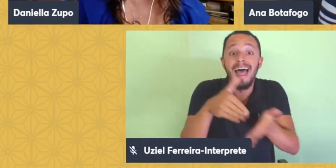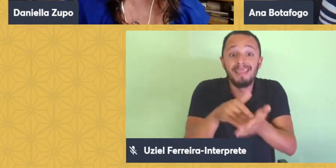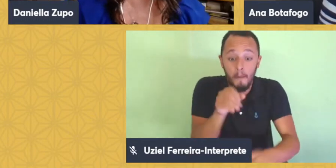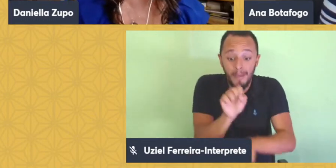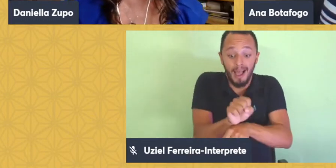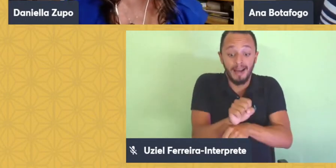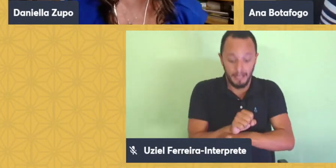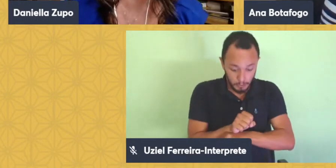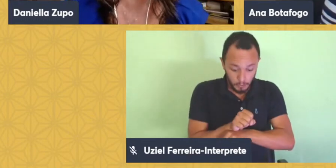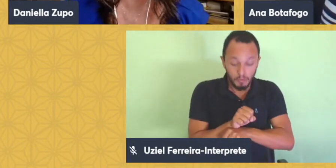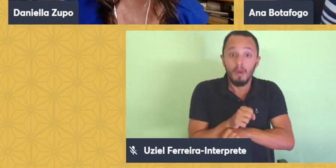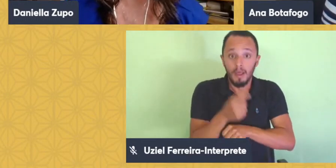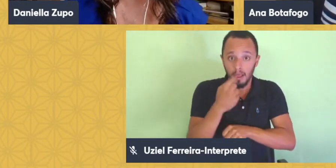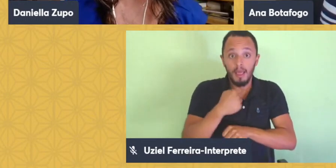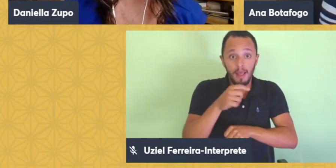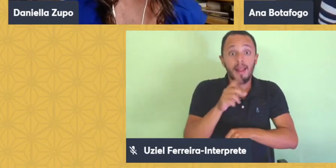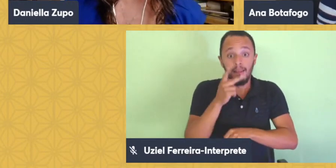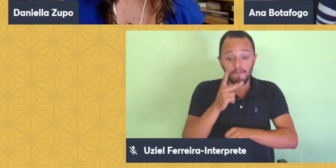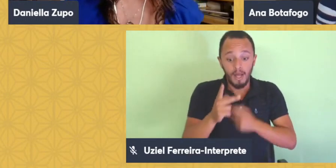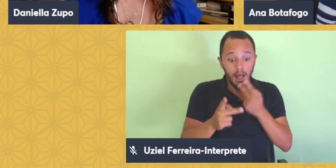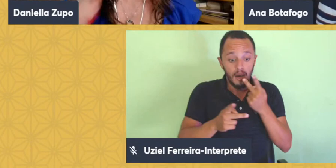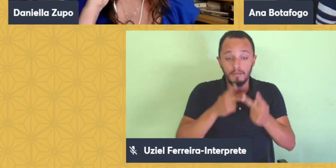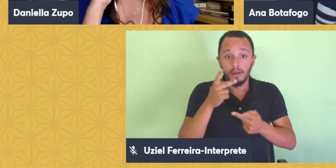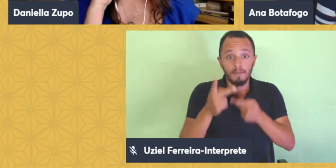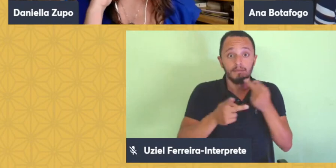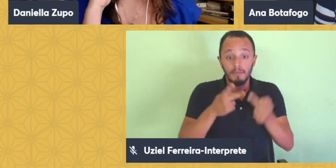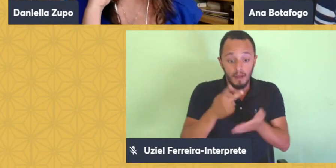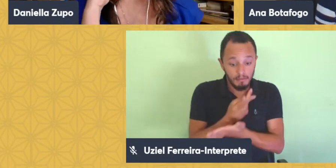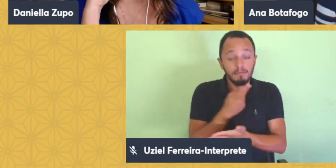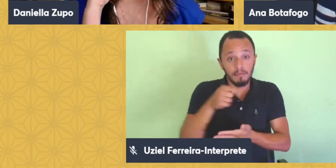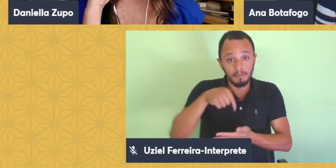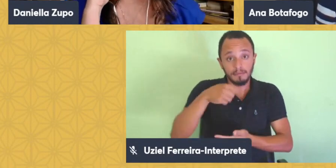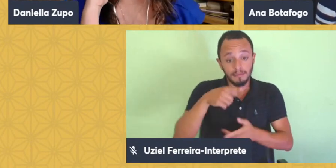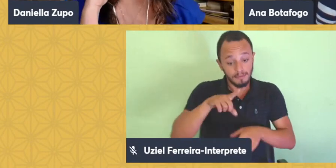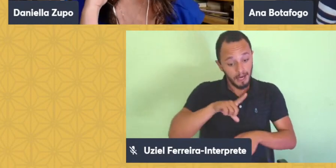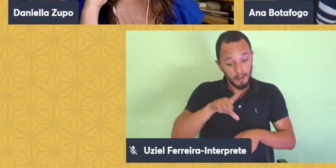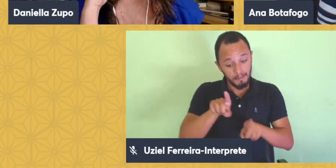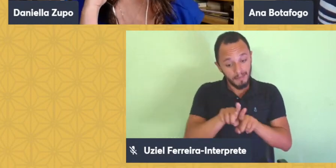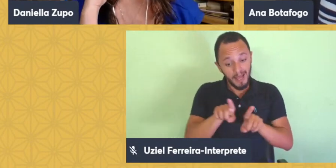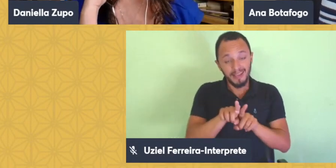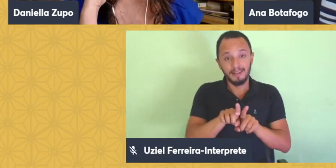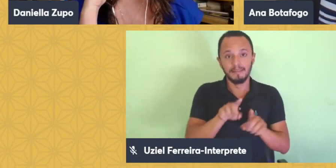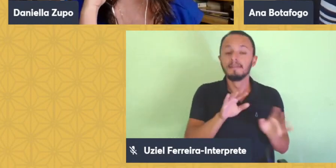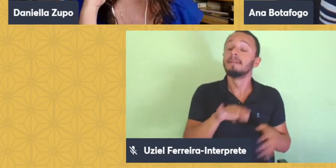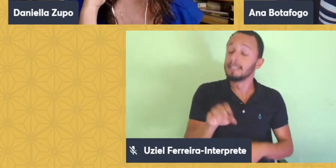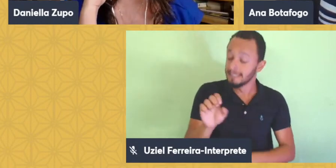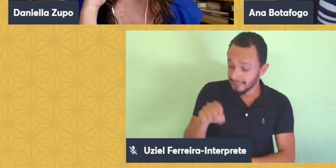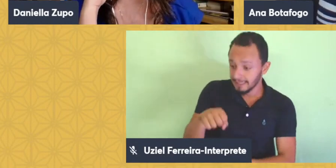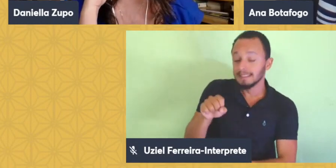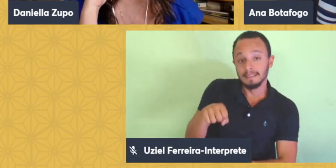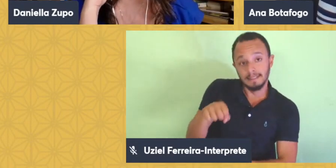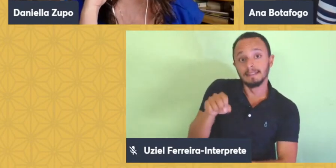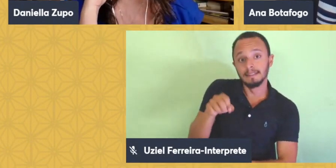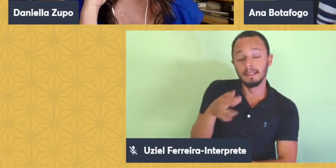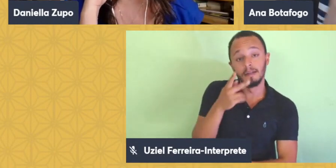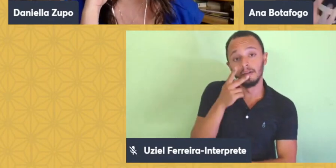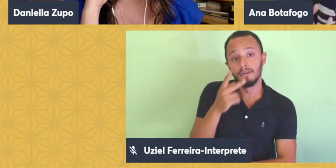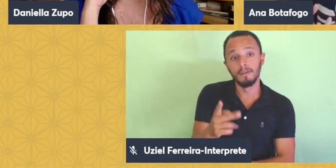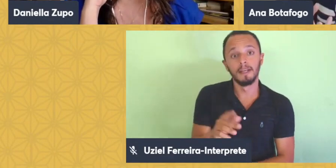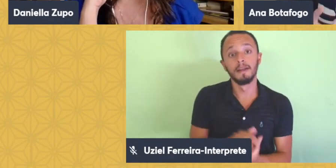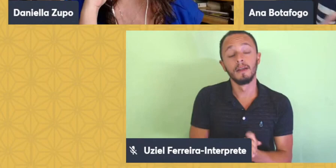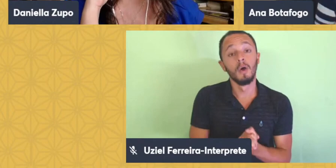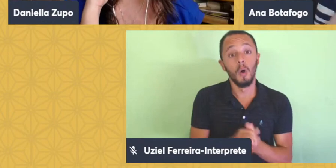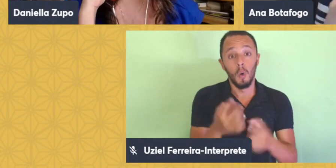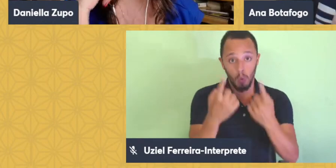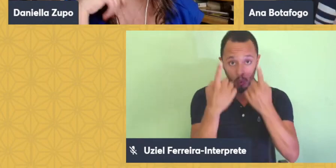ele que você comentasse rapidamente por favor Maravilha isso eu falei até lá no comecinho que assim o corpo por menor que que a gente